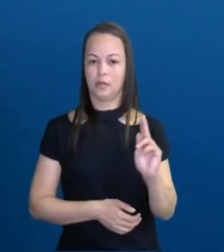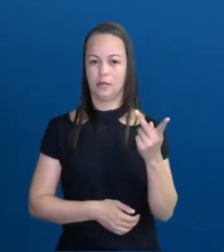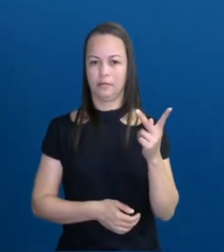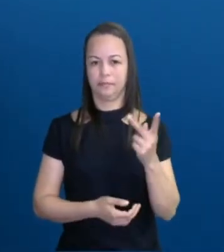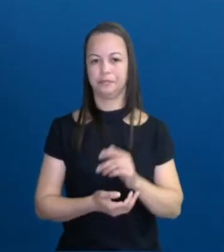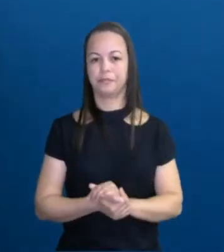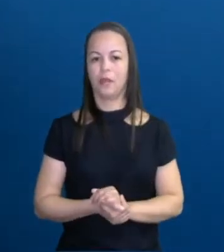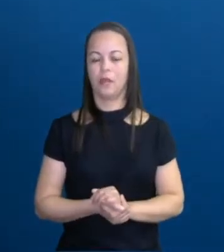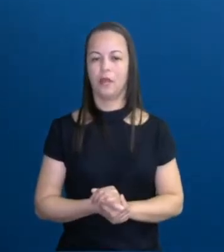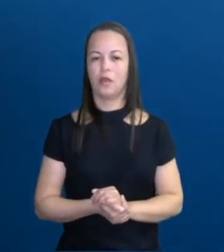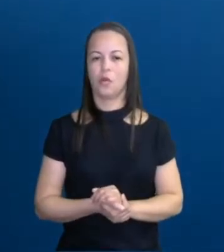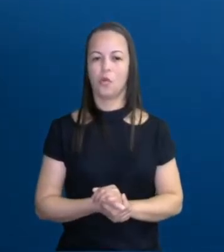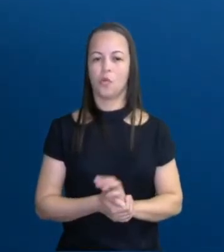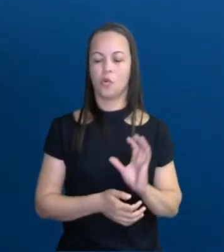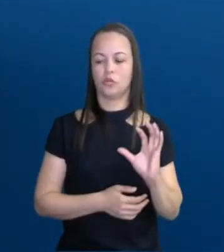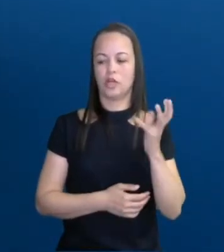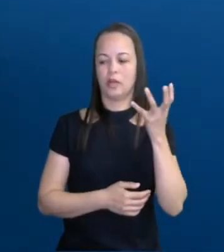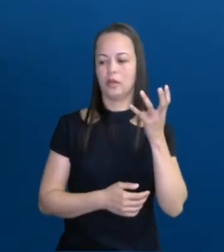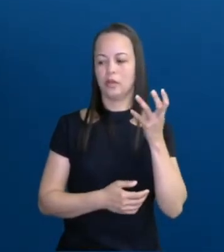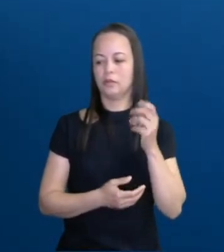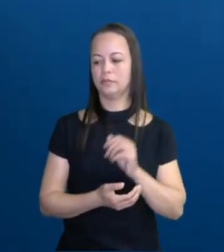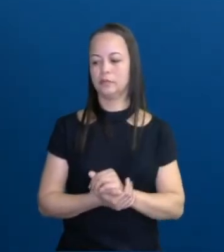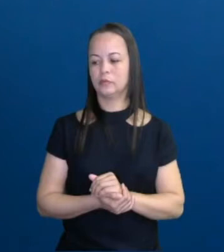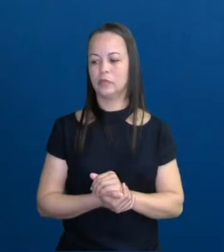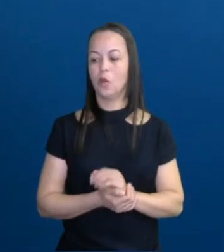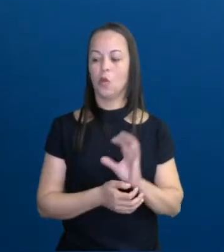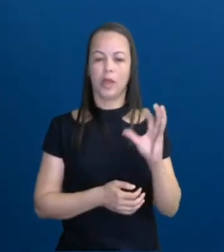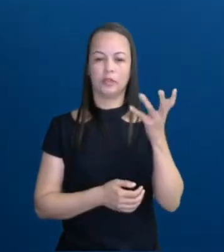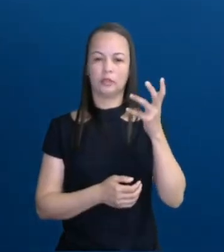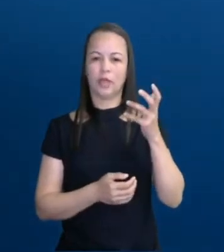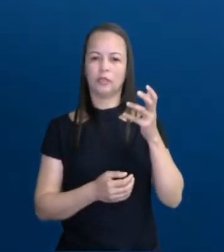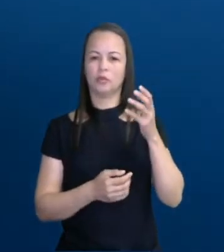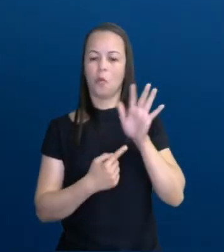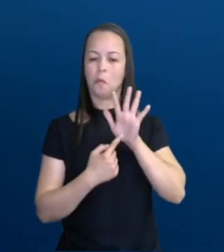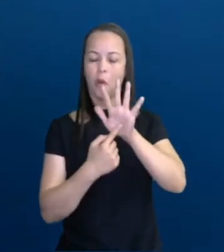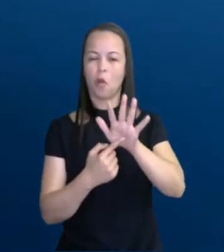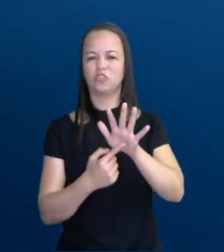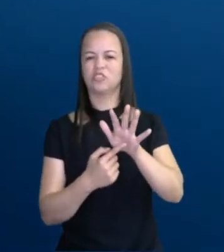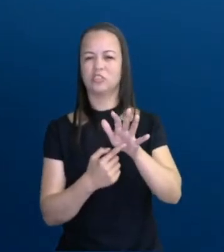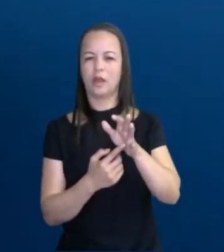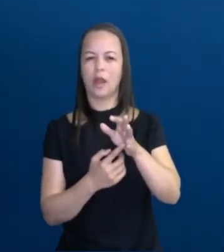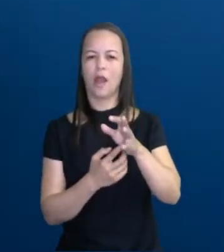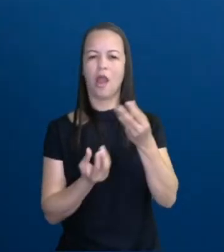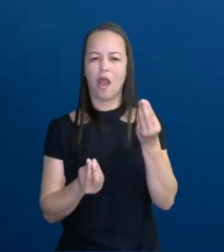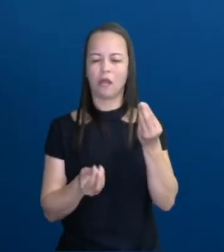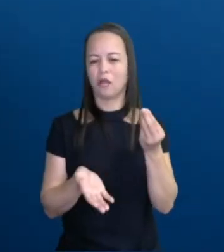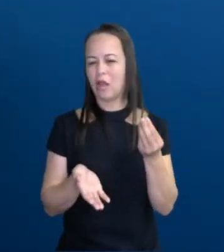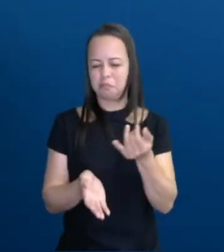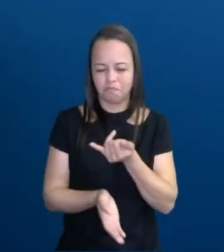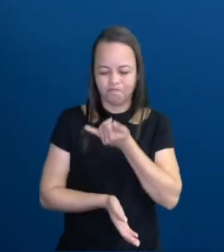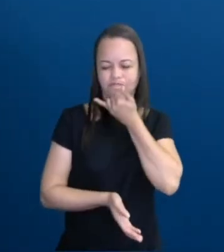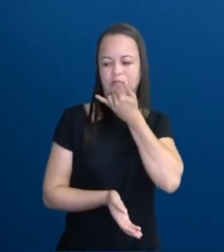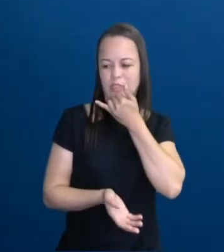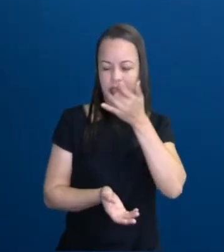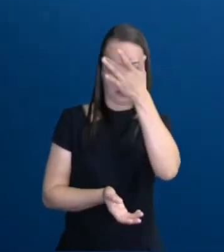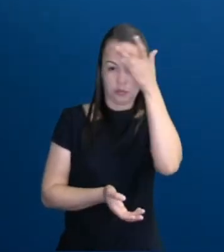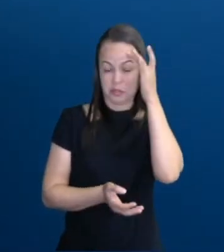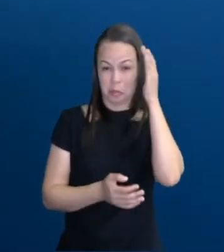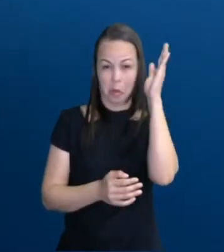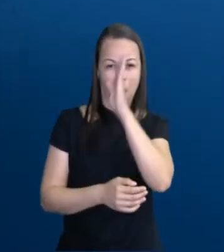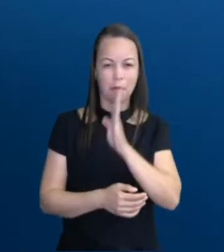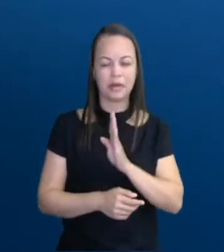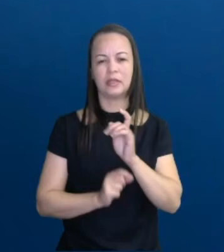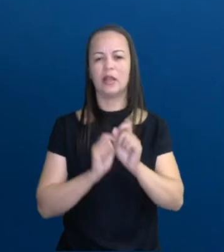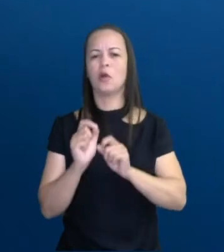H. Os resultados, o resultado revela a insatisfação dos brasileiros. O resultado revela